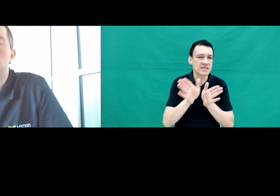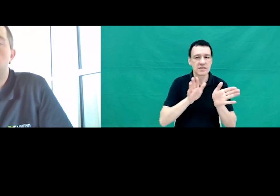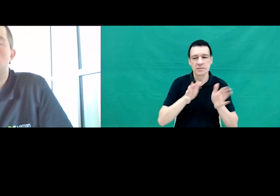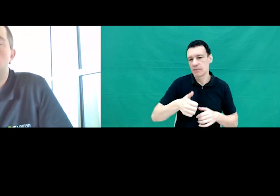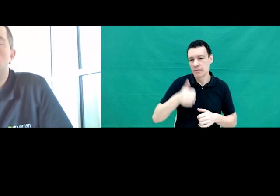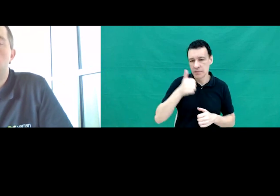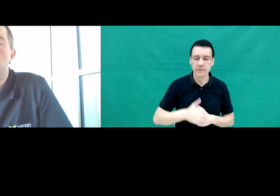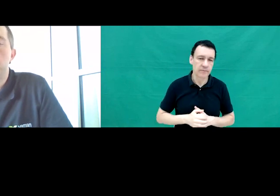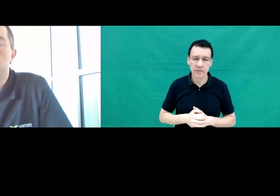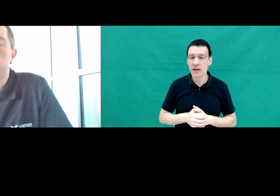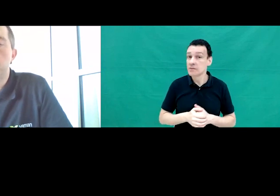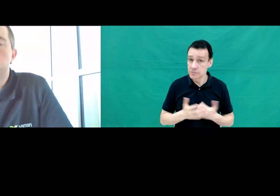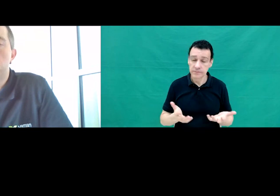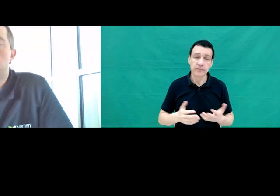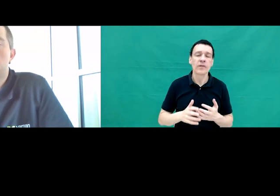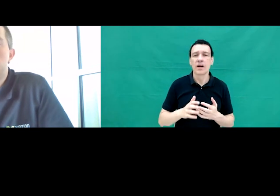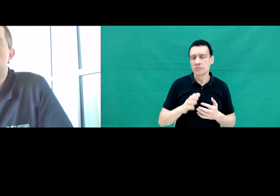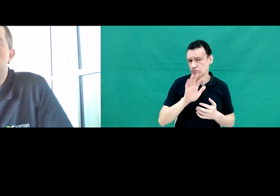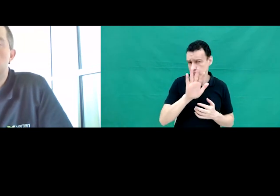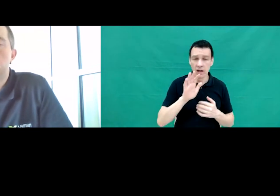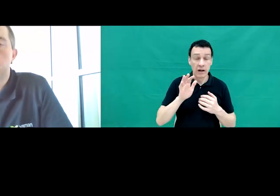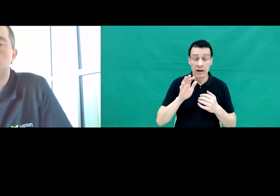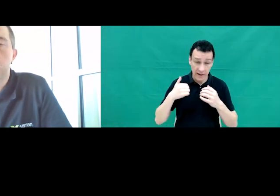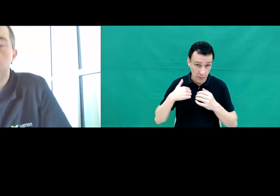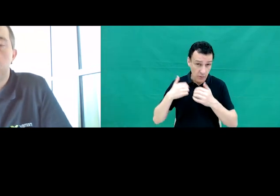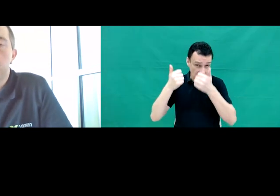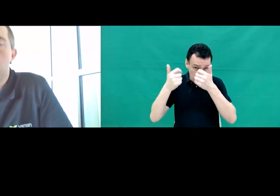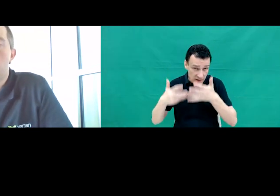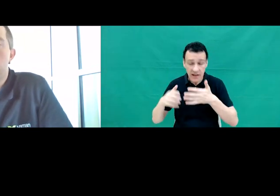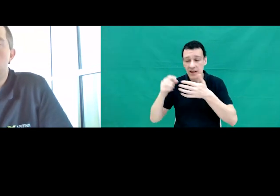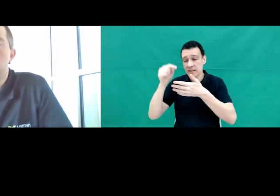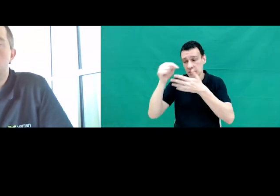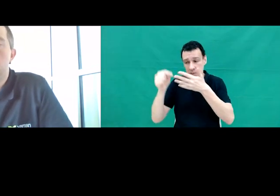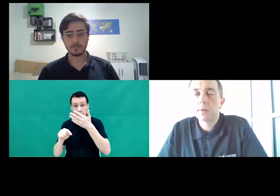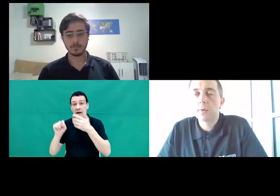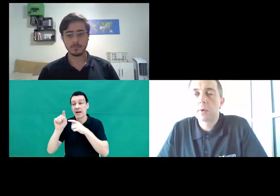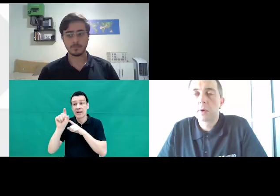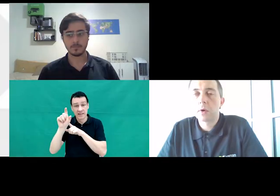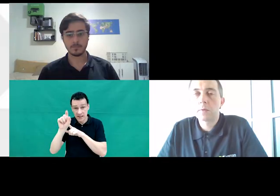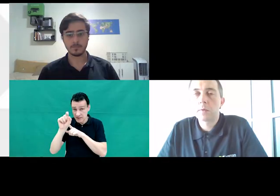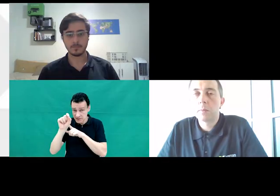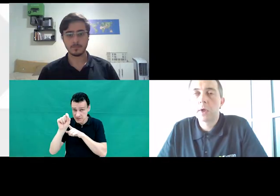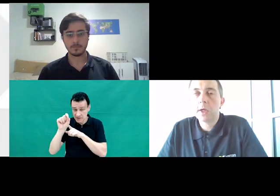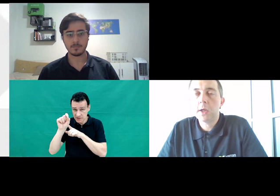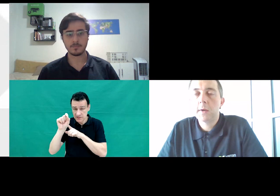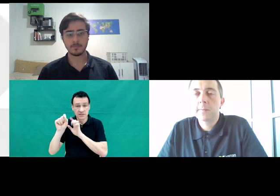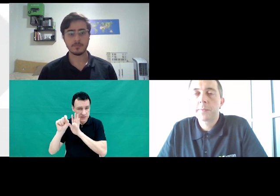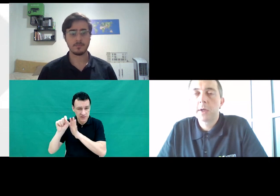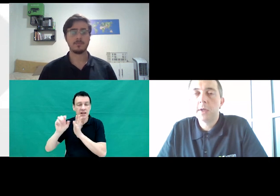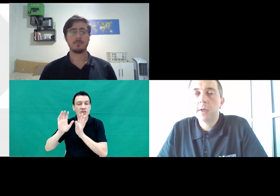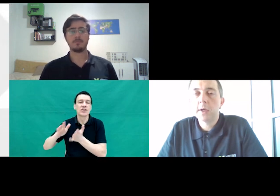gente falou, o objetivo principal era falar das 10 heurísticas de Jacob Nielsen e do Rolf